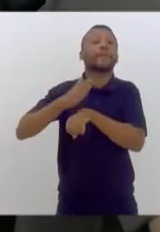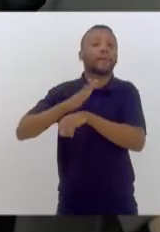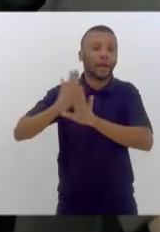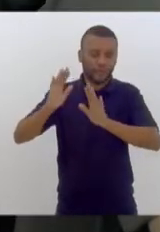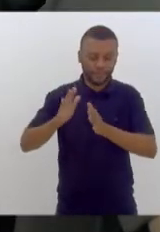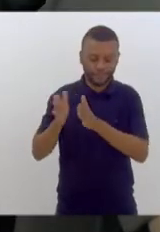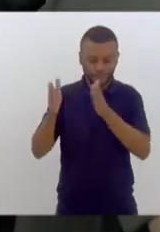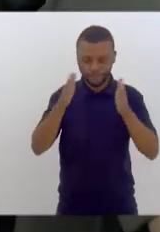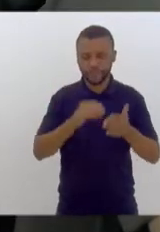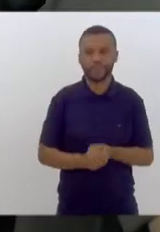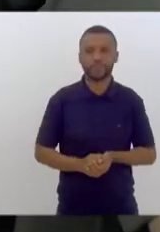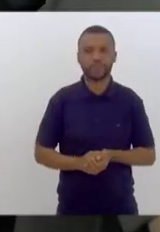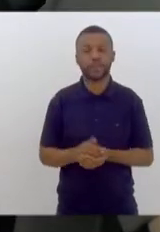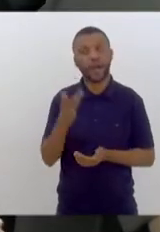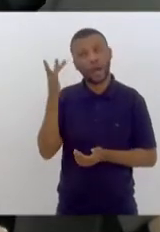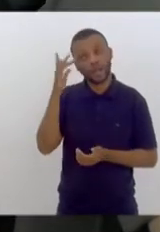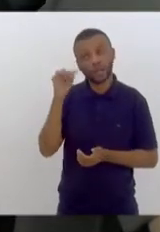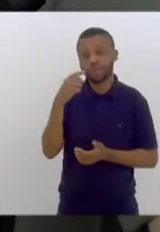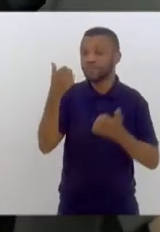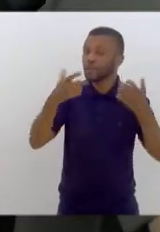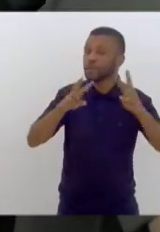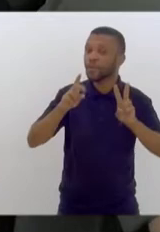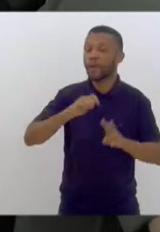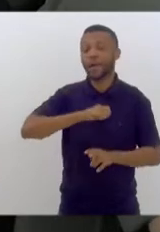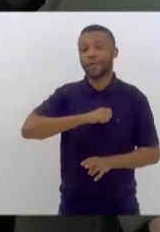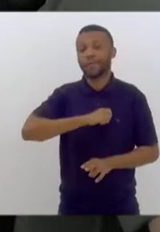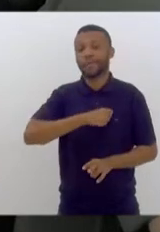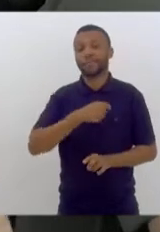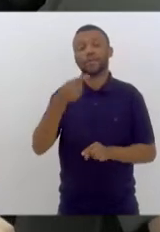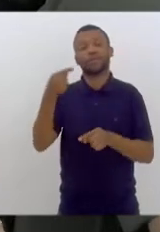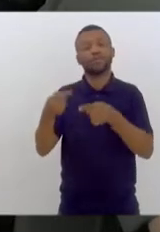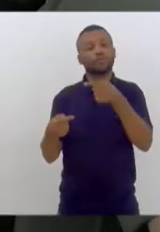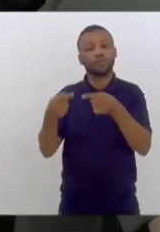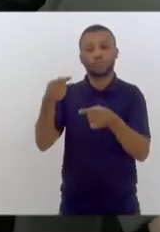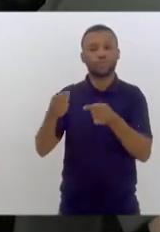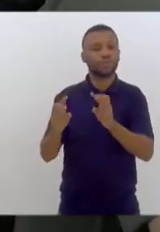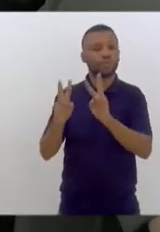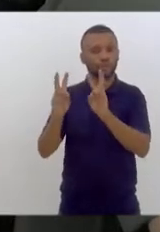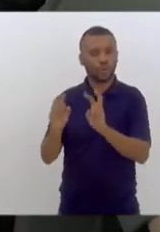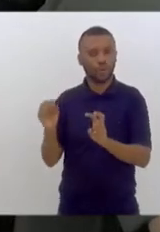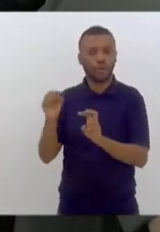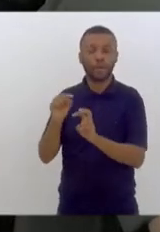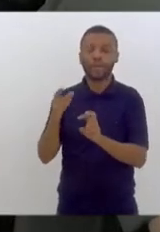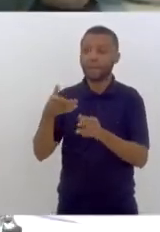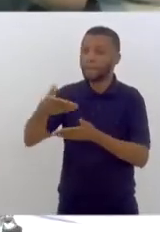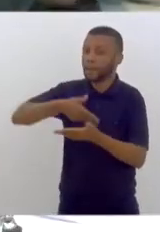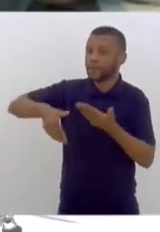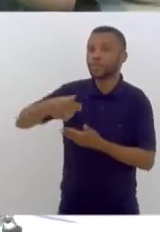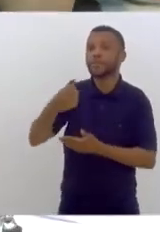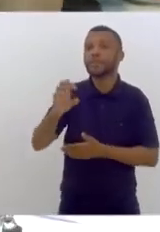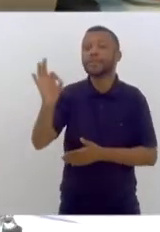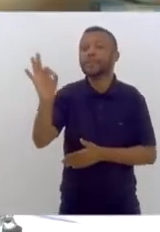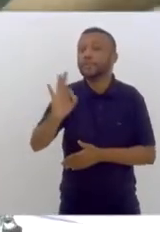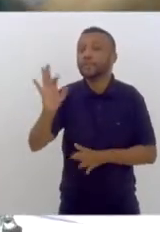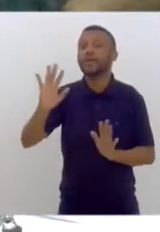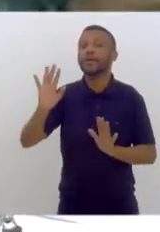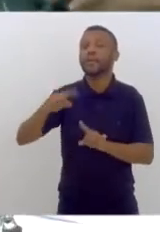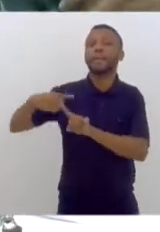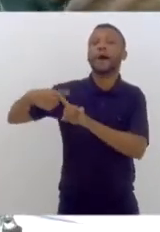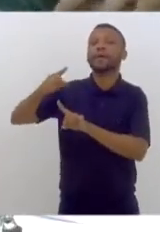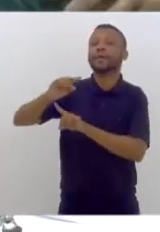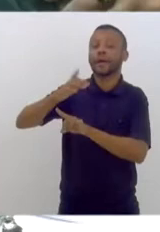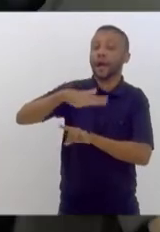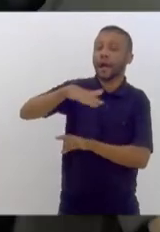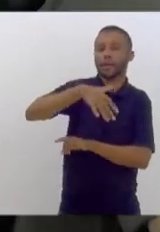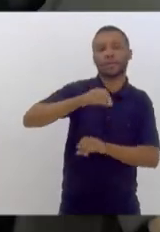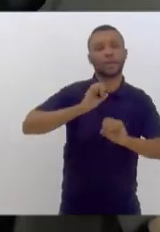a gente agora ainda fosse falar da questão fiscal e discutir essa participação dos 15, mas a participação, a parte da